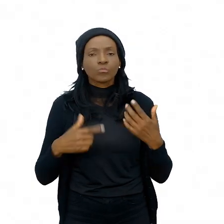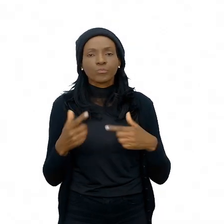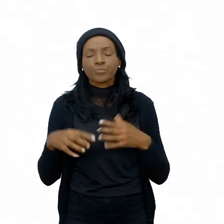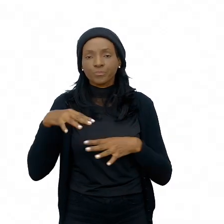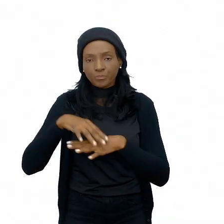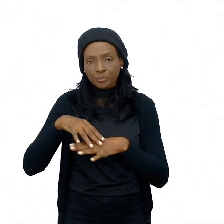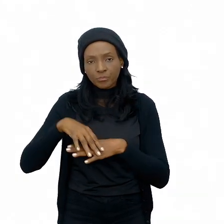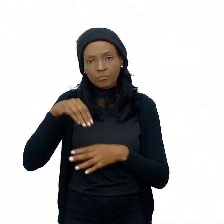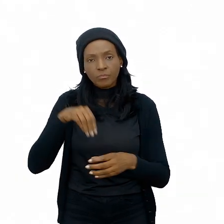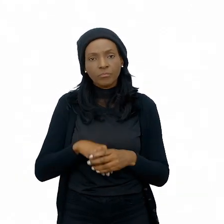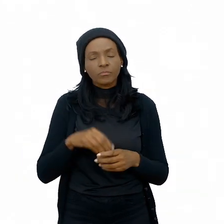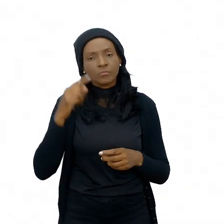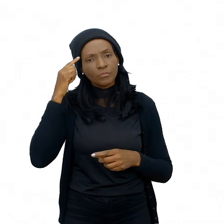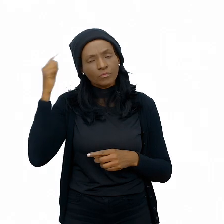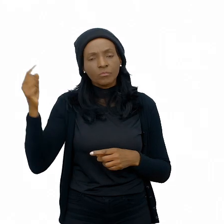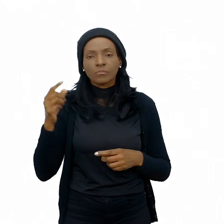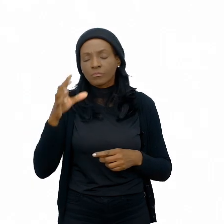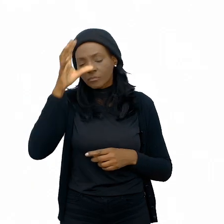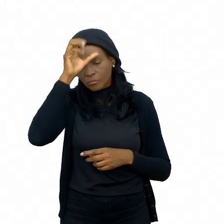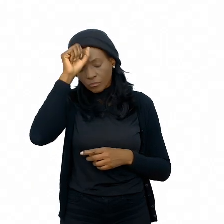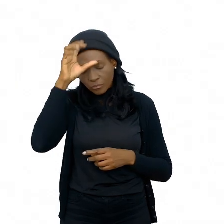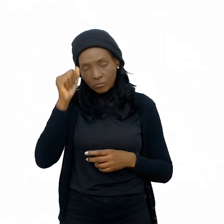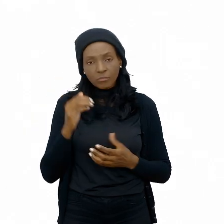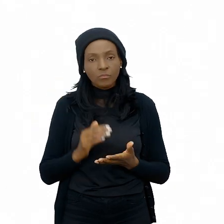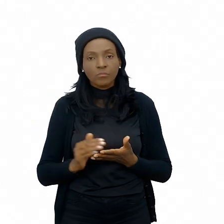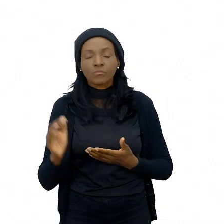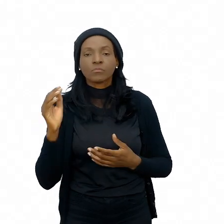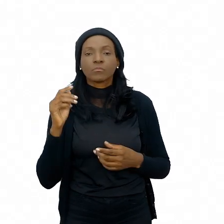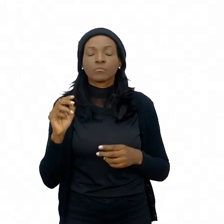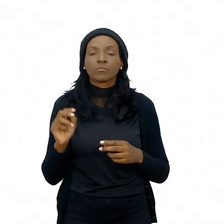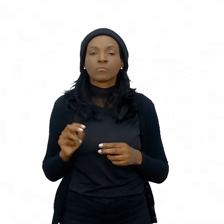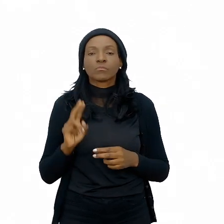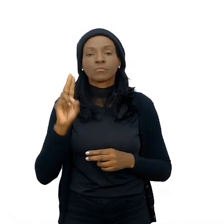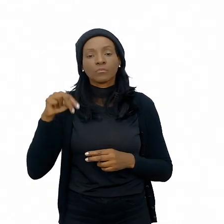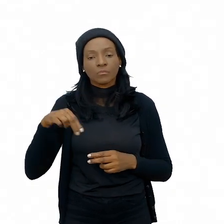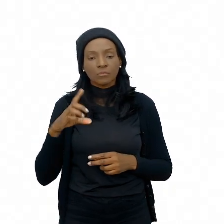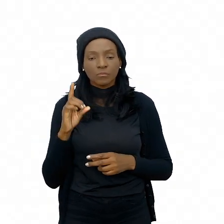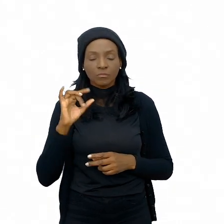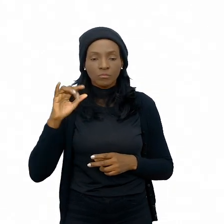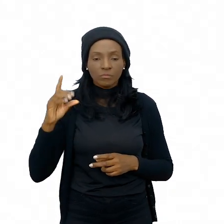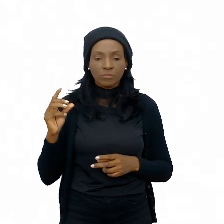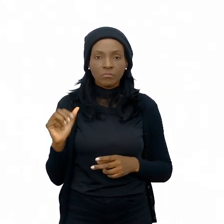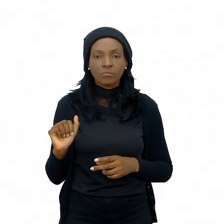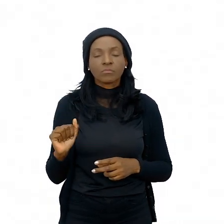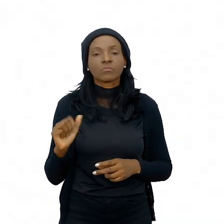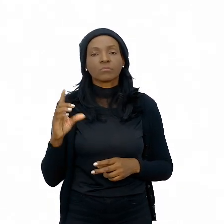considerando o objeto de conhecimento, né, a unidade temática de números.